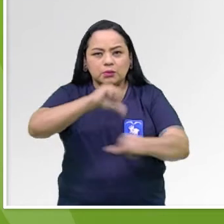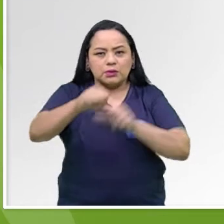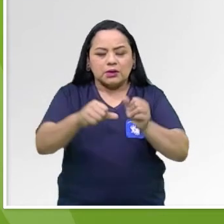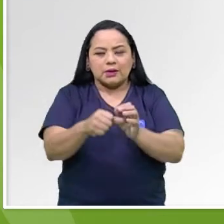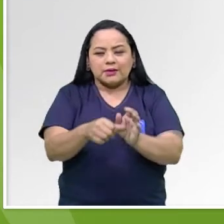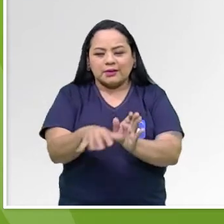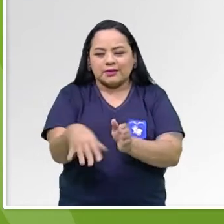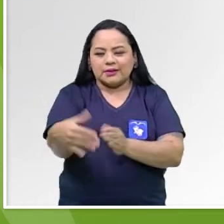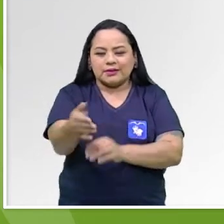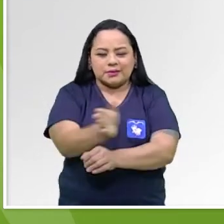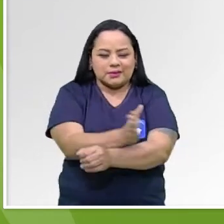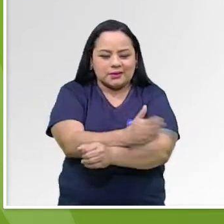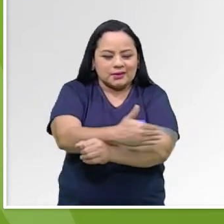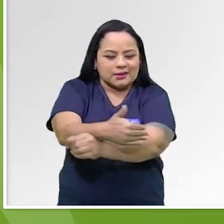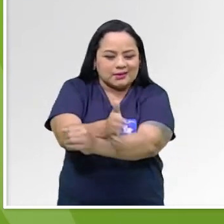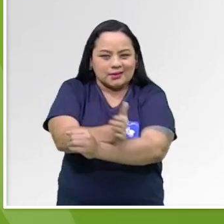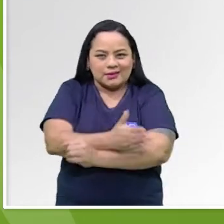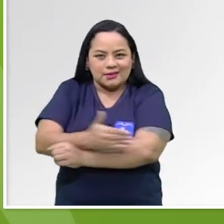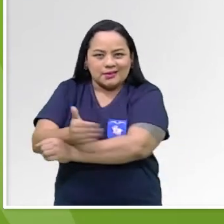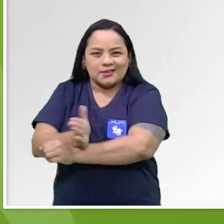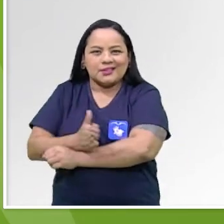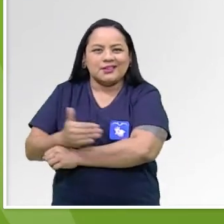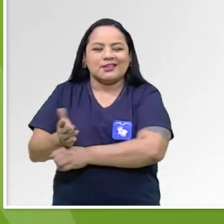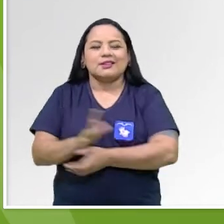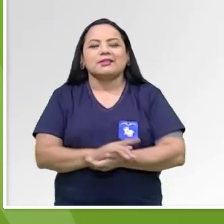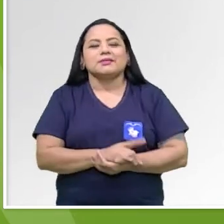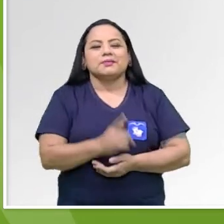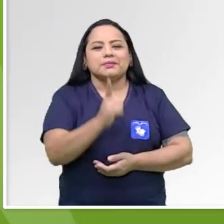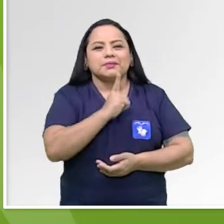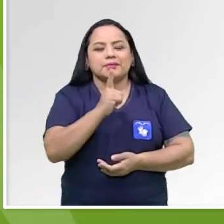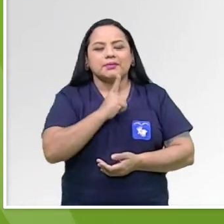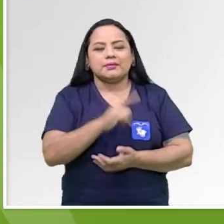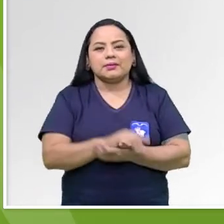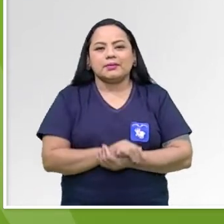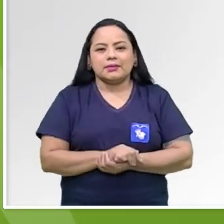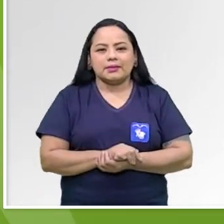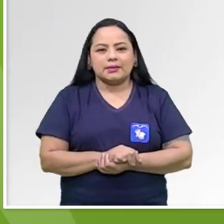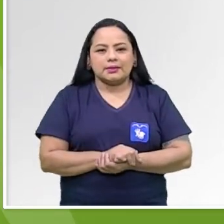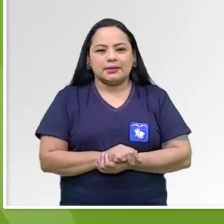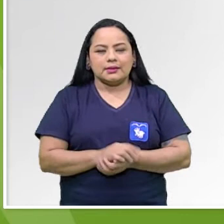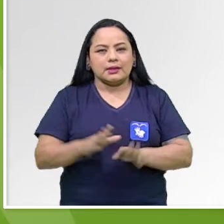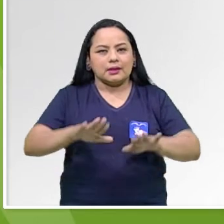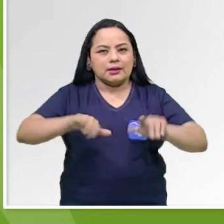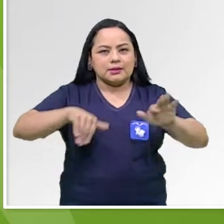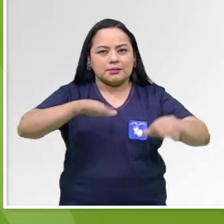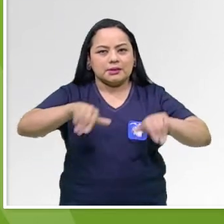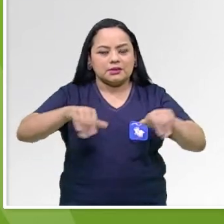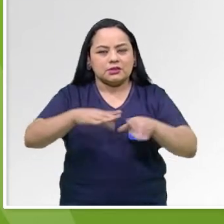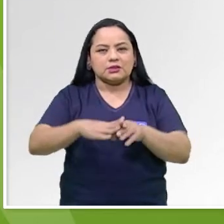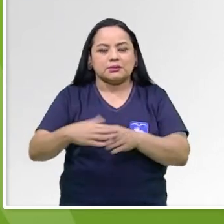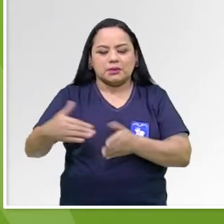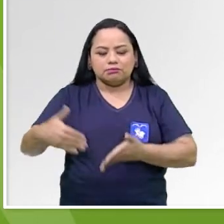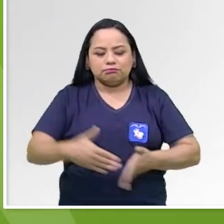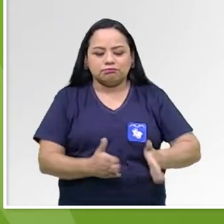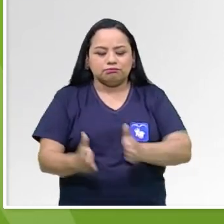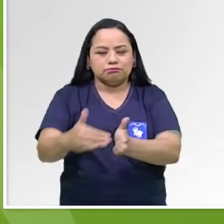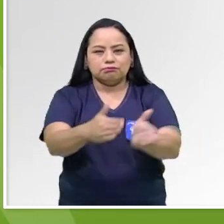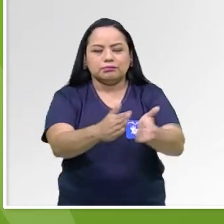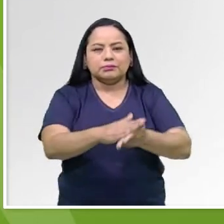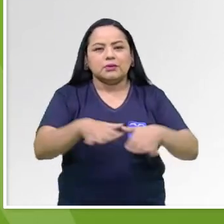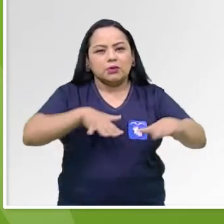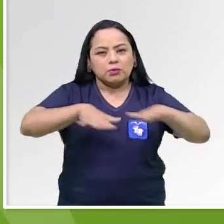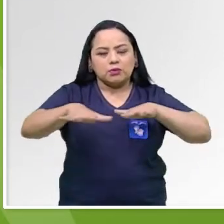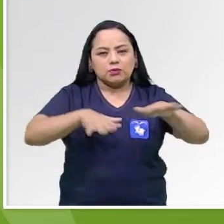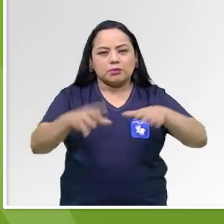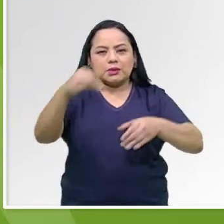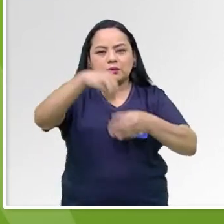eles não possuem aquelas patas traseiras. Eles usam as suas patinhas aqui para nadarem, tá? Então, eles se locomovem na